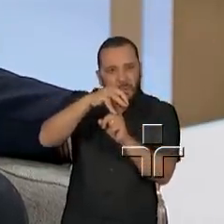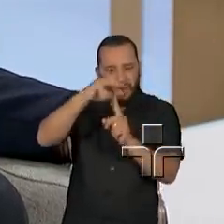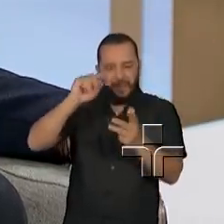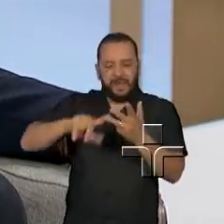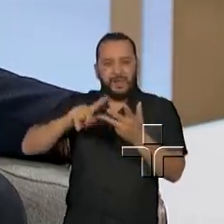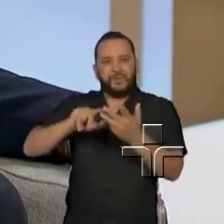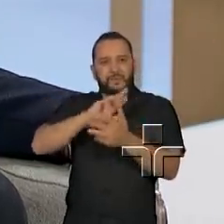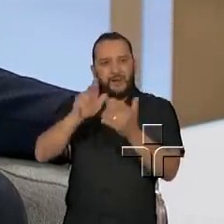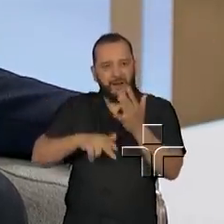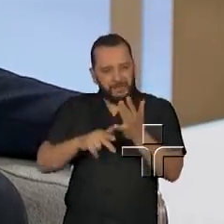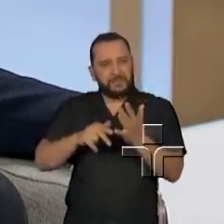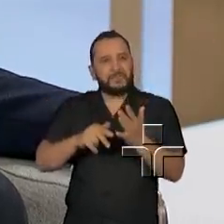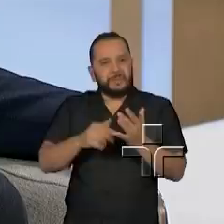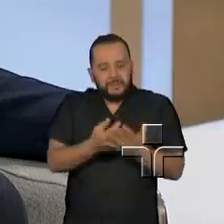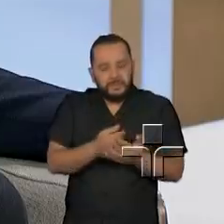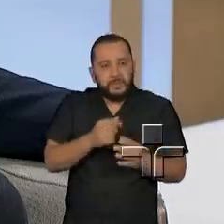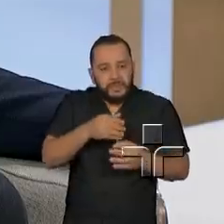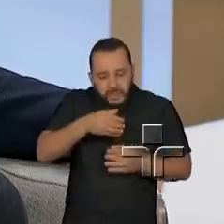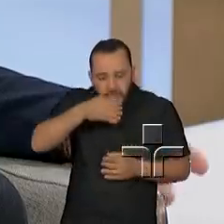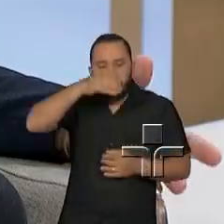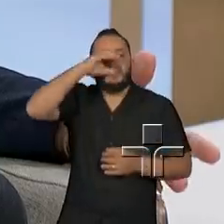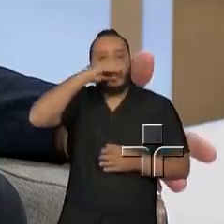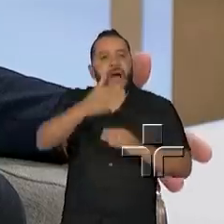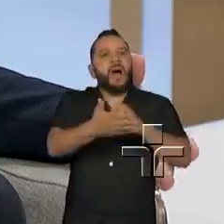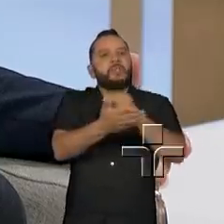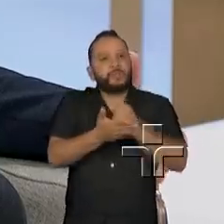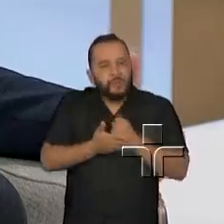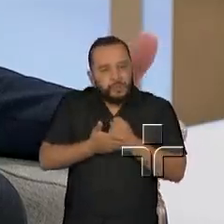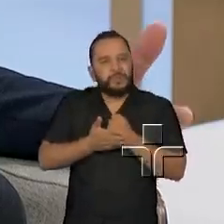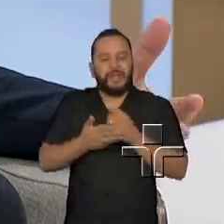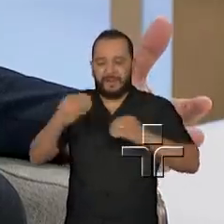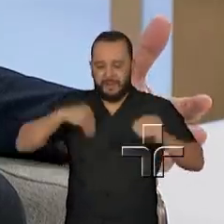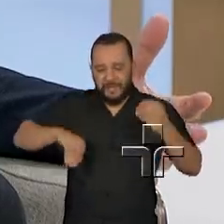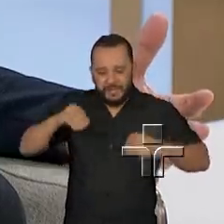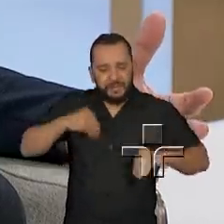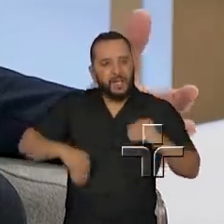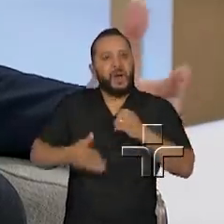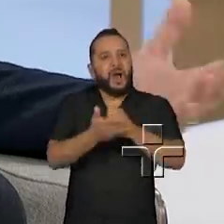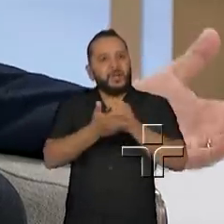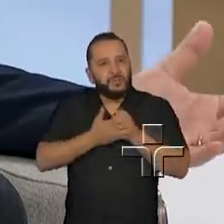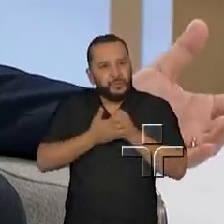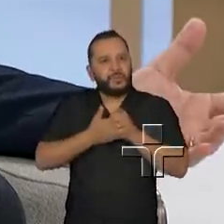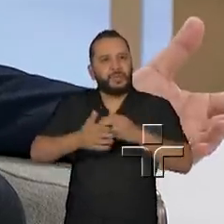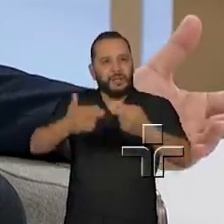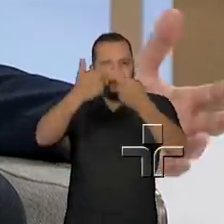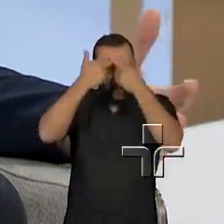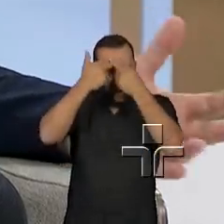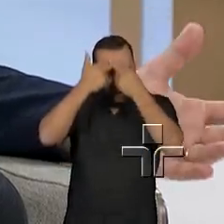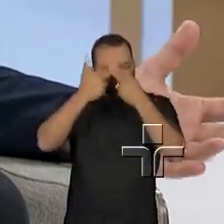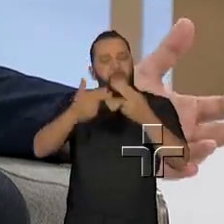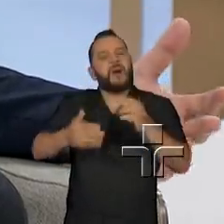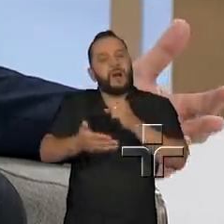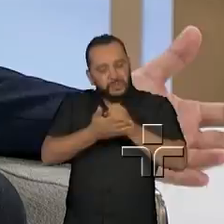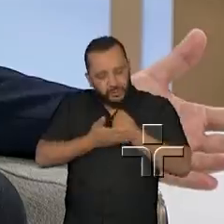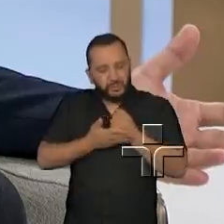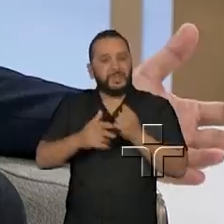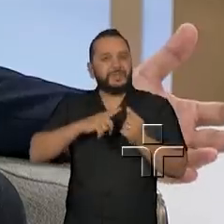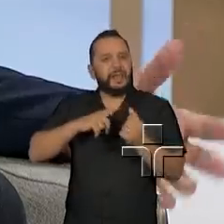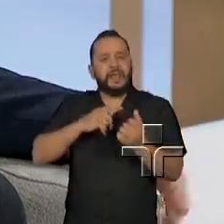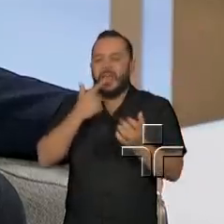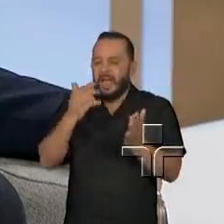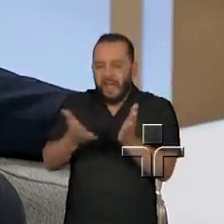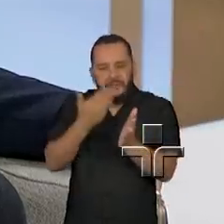substâncias extremamente terapêuticas para depressão, para trauma. Isso está publicado nas revistas mais importantes da medicina, como Lancet, como